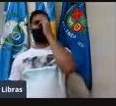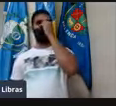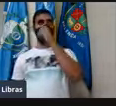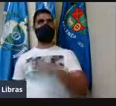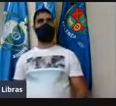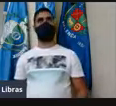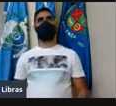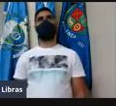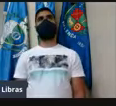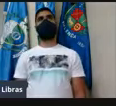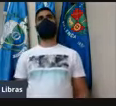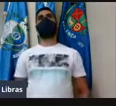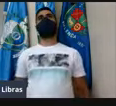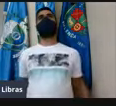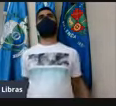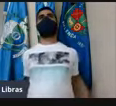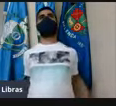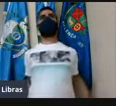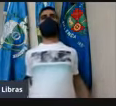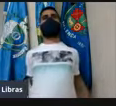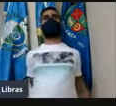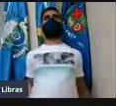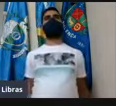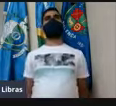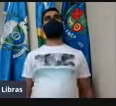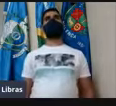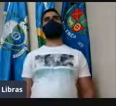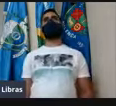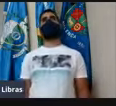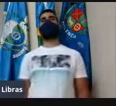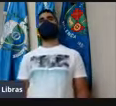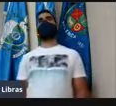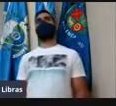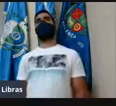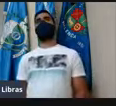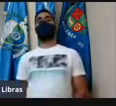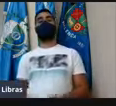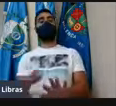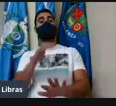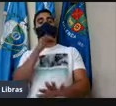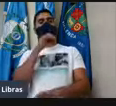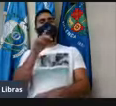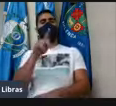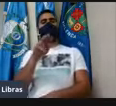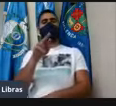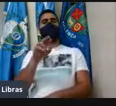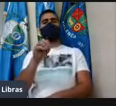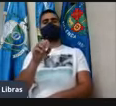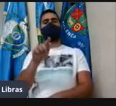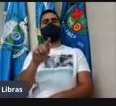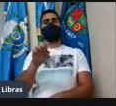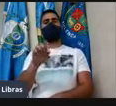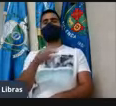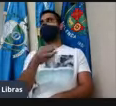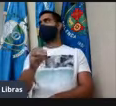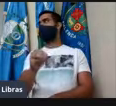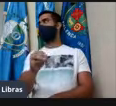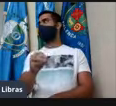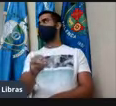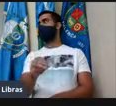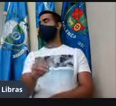respondendo às suas perguntas, vamos por etapa. Progestão, por exemplo. A progestão ela